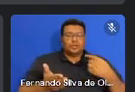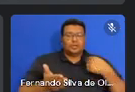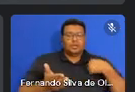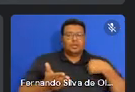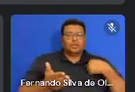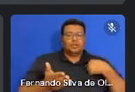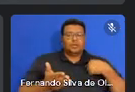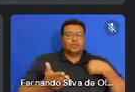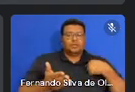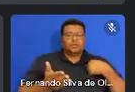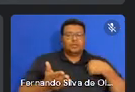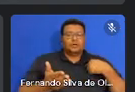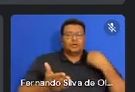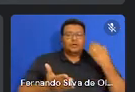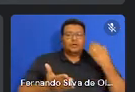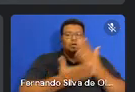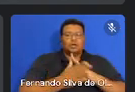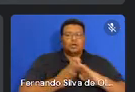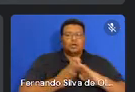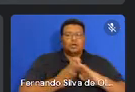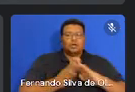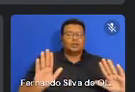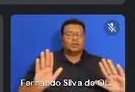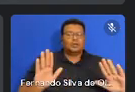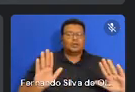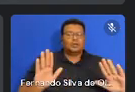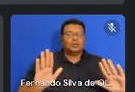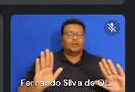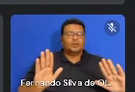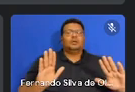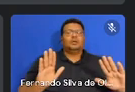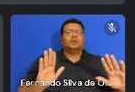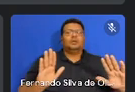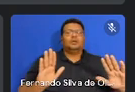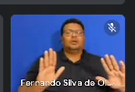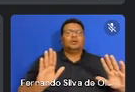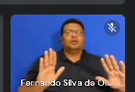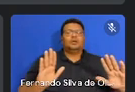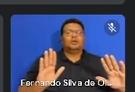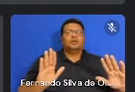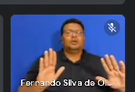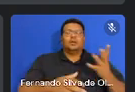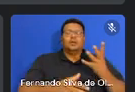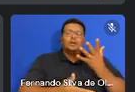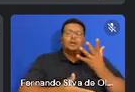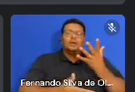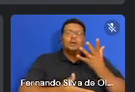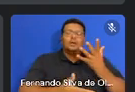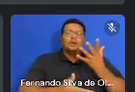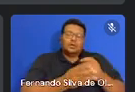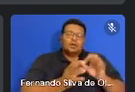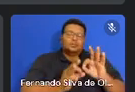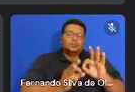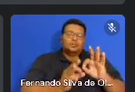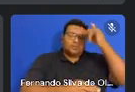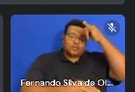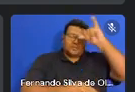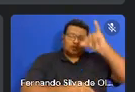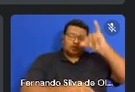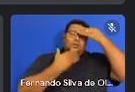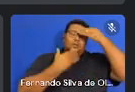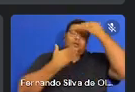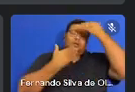até para a aula não ficar muito, a gravação não ficar muito extensa, né? Queria agradecer